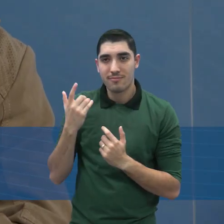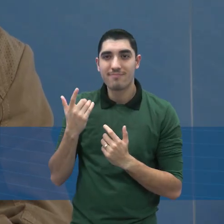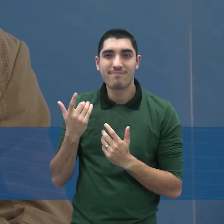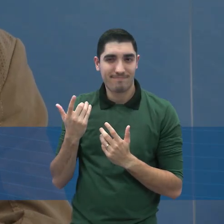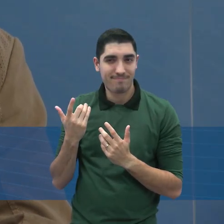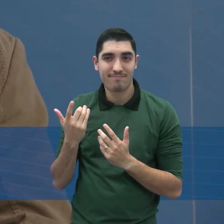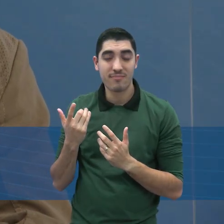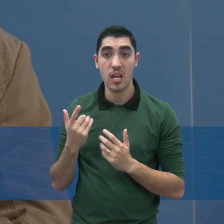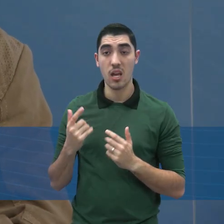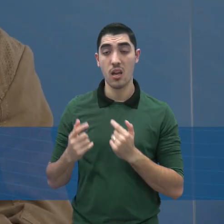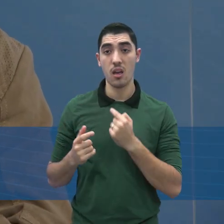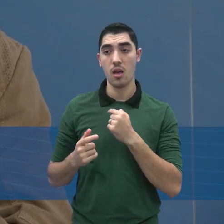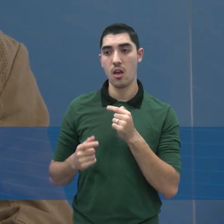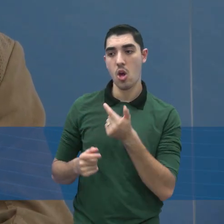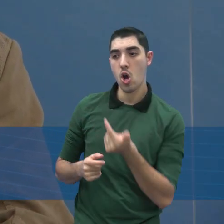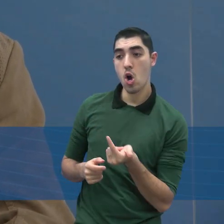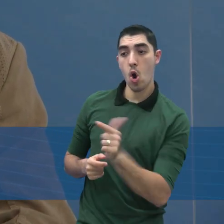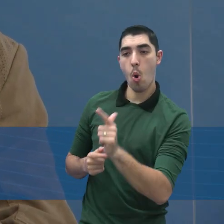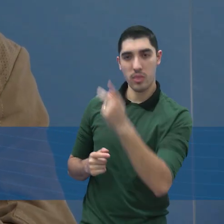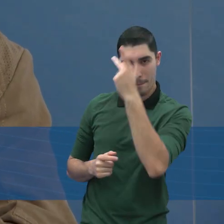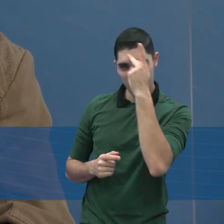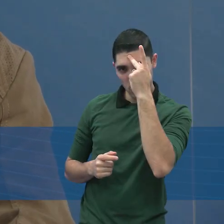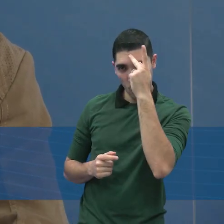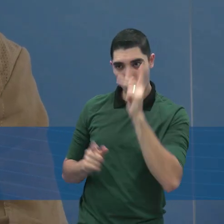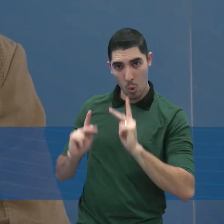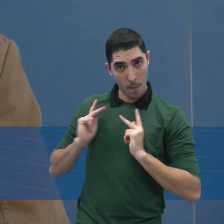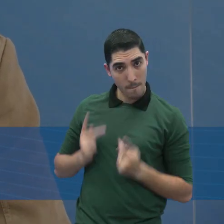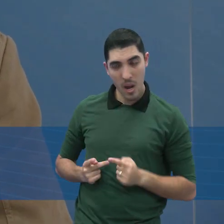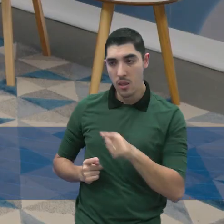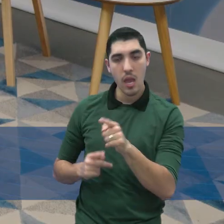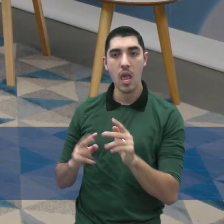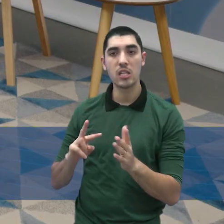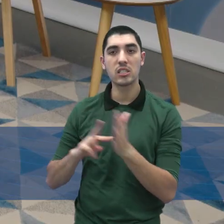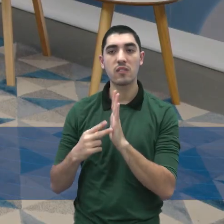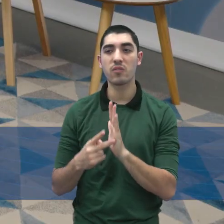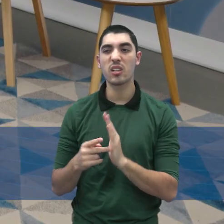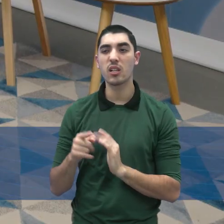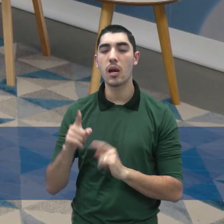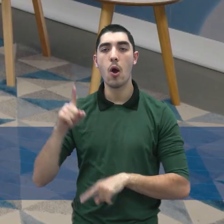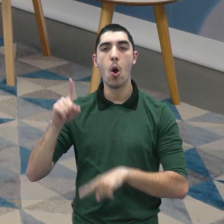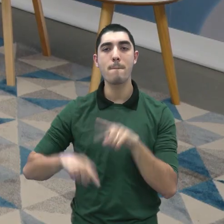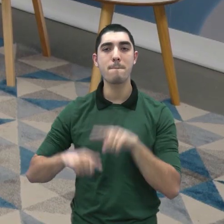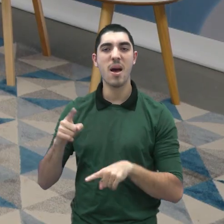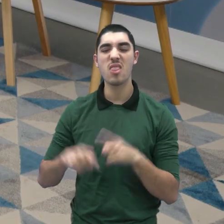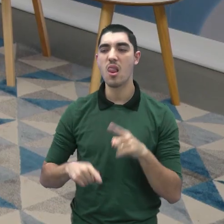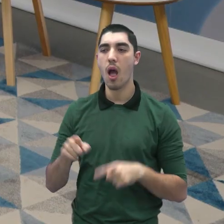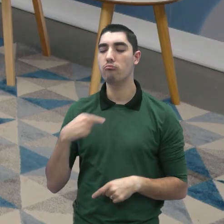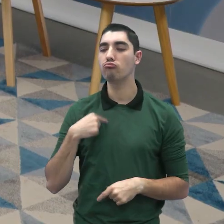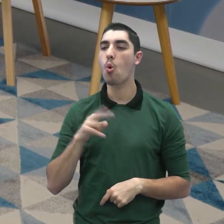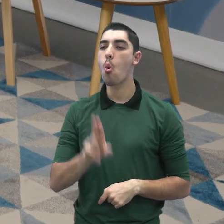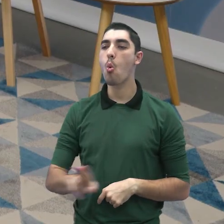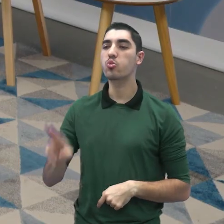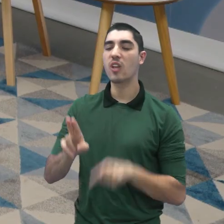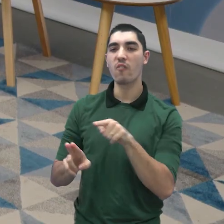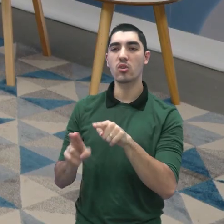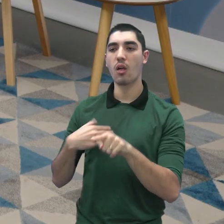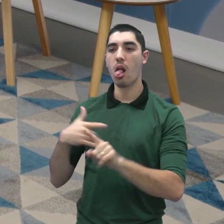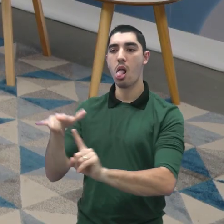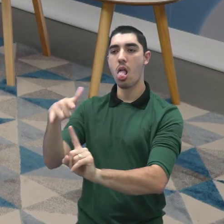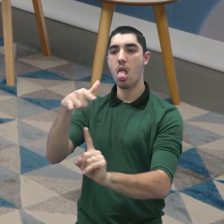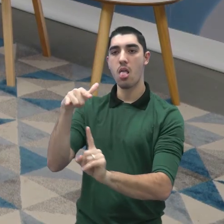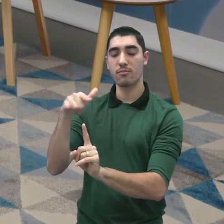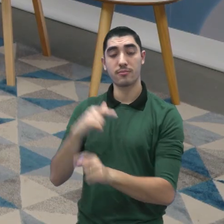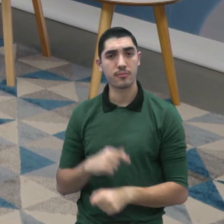querer tornar outro ser humano um objeto. E é triste, né? Porque tem a ignorância também,